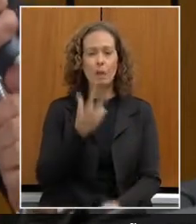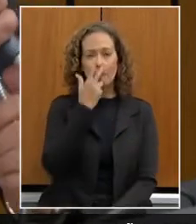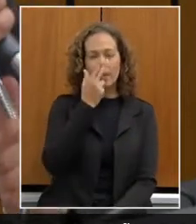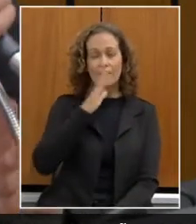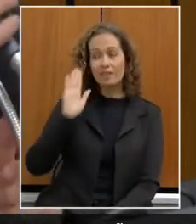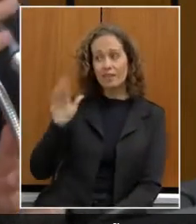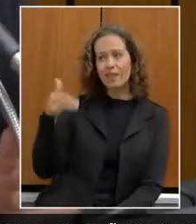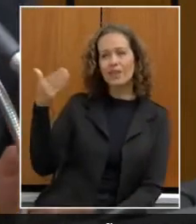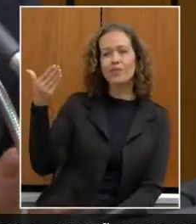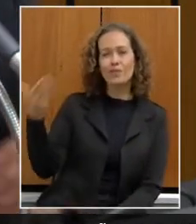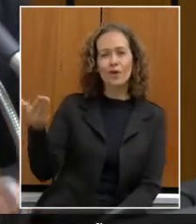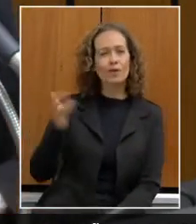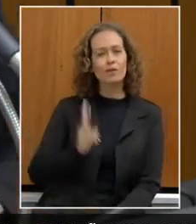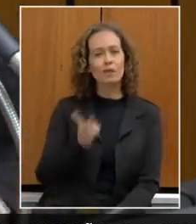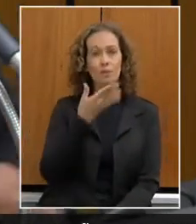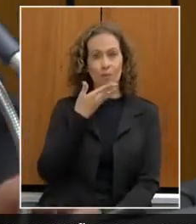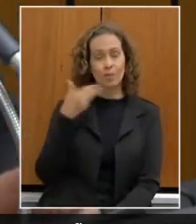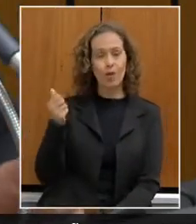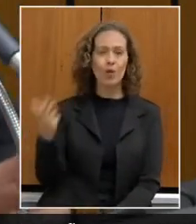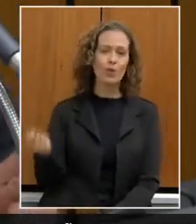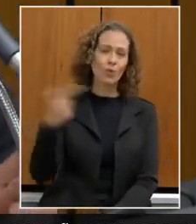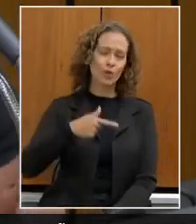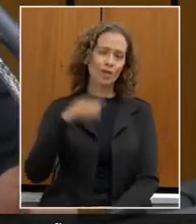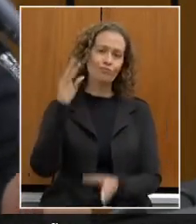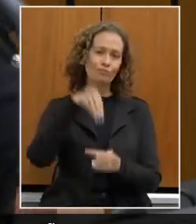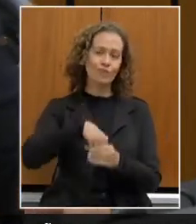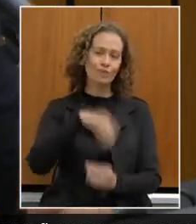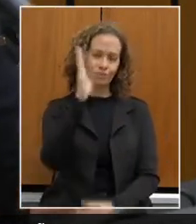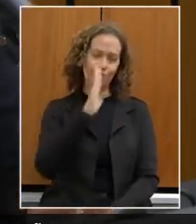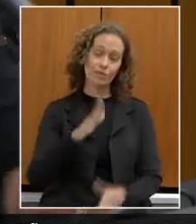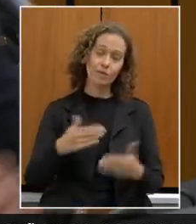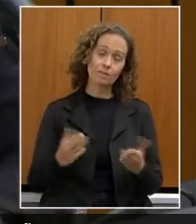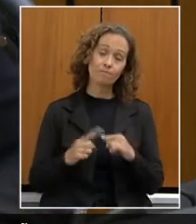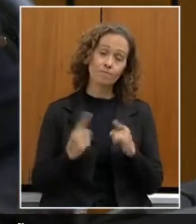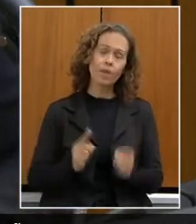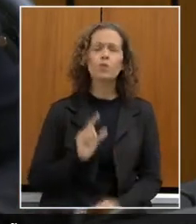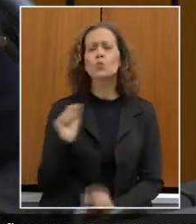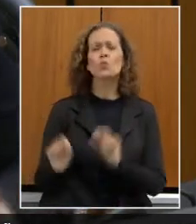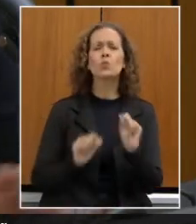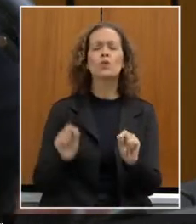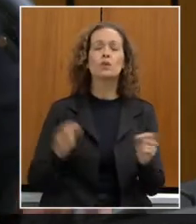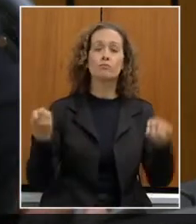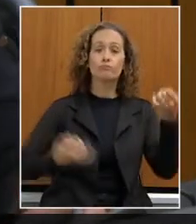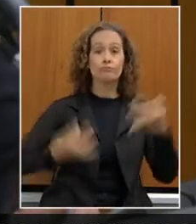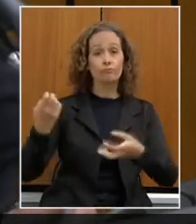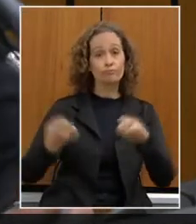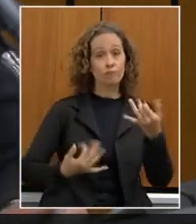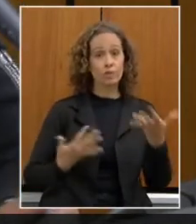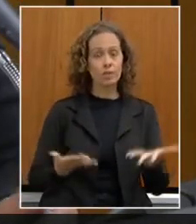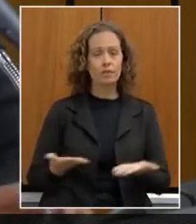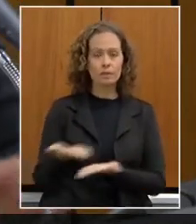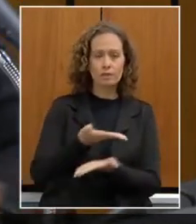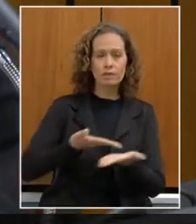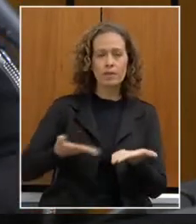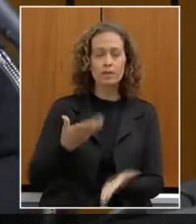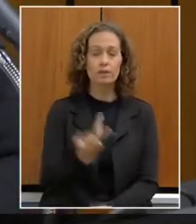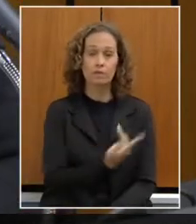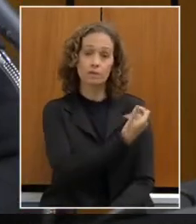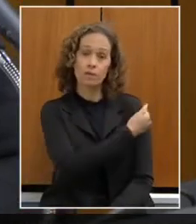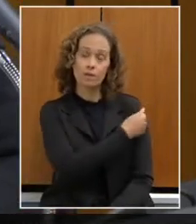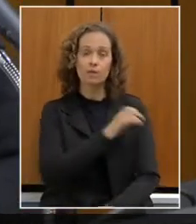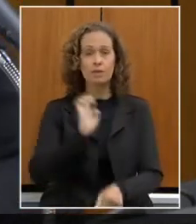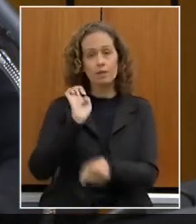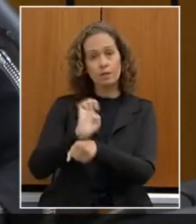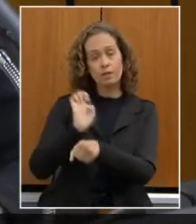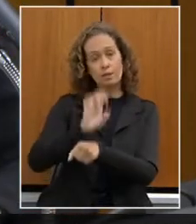nossa a gente sempre acha que tem alguém melhor do que nós mas o que a gente pode dizer é que a transferência de vacinas aos Estados